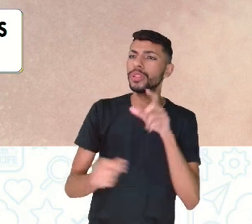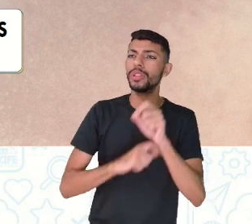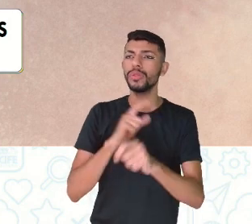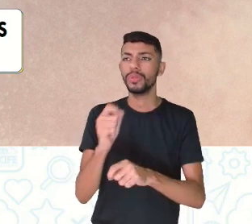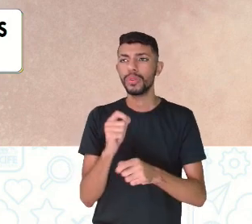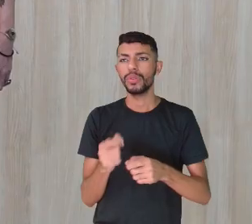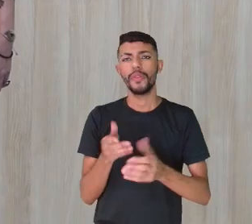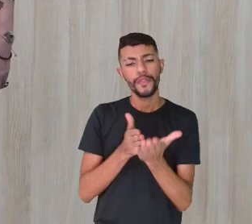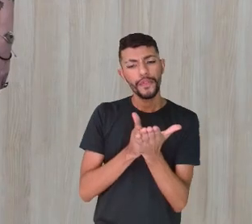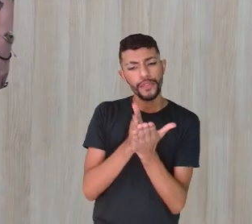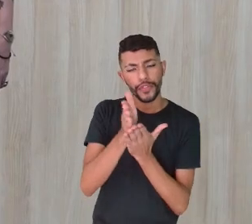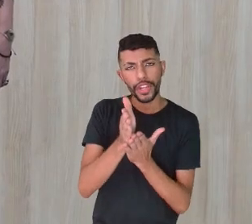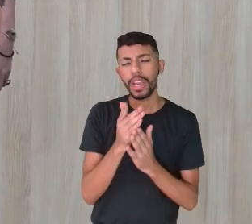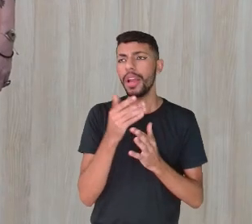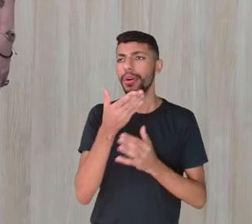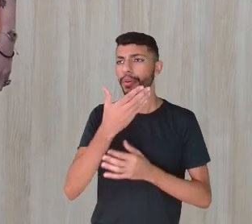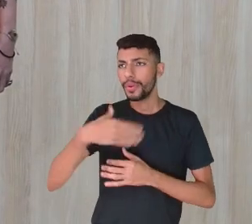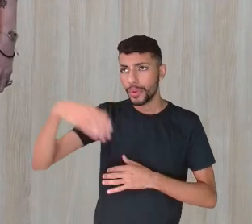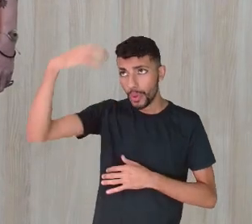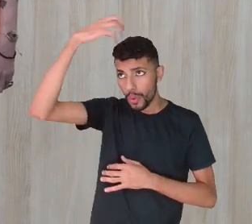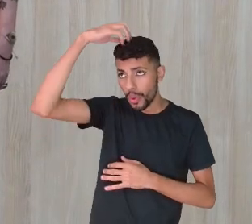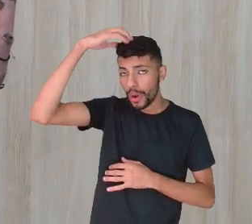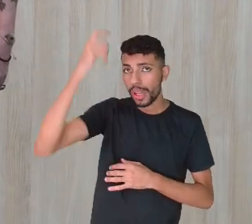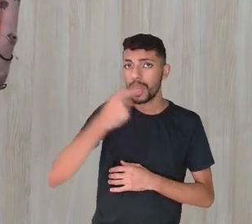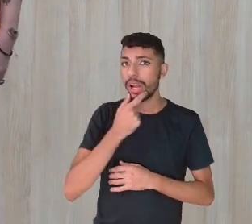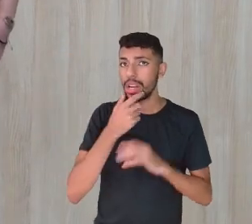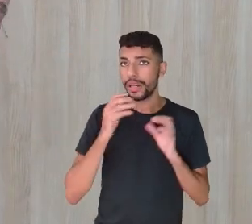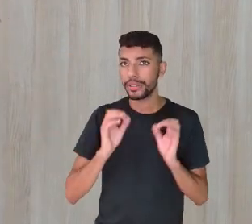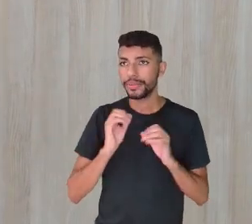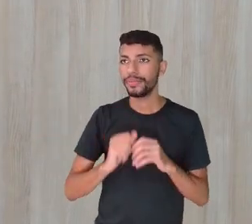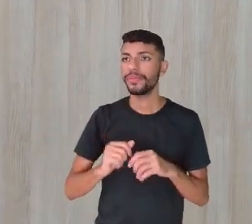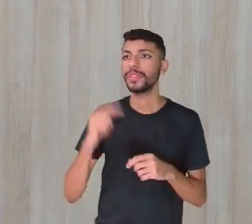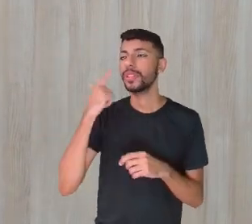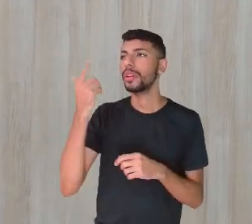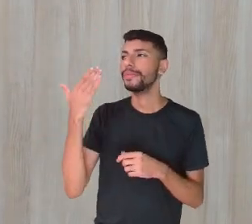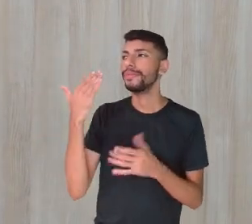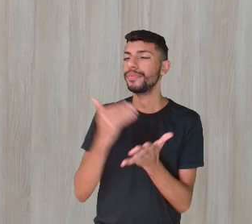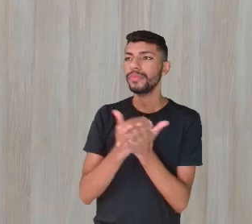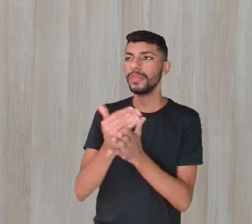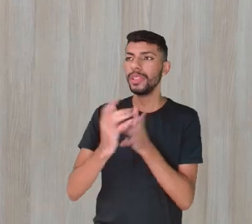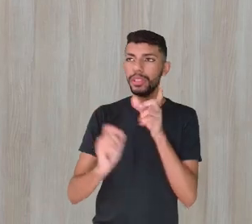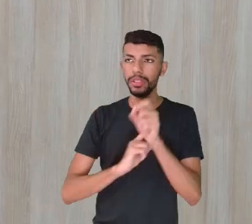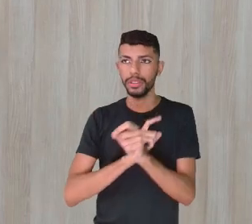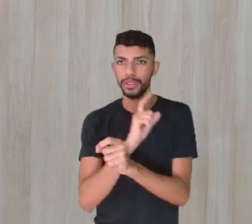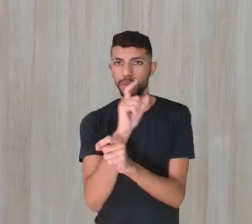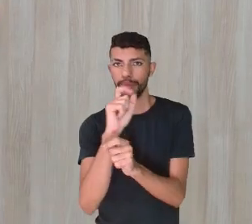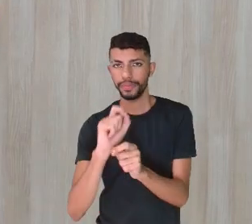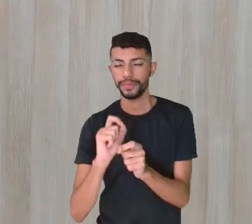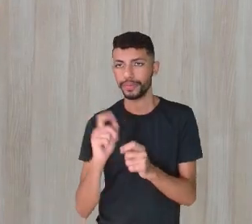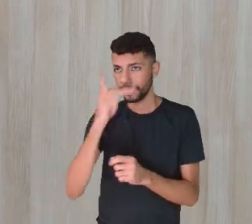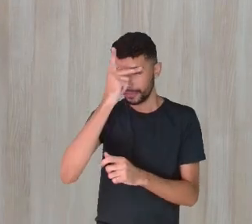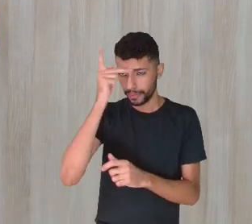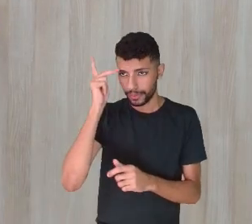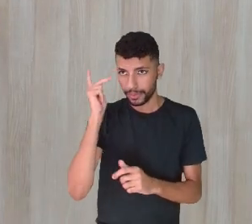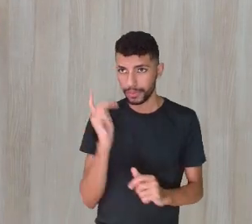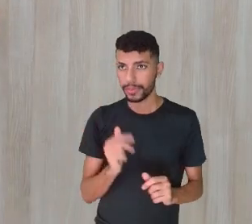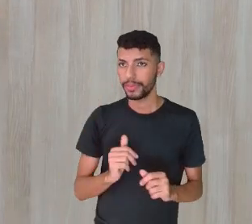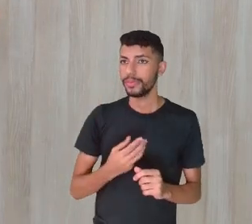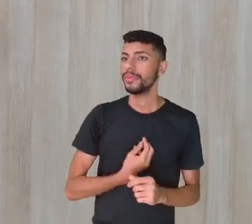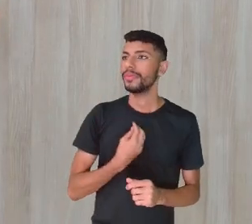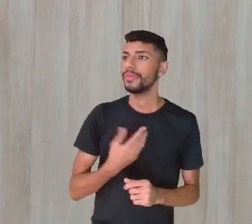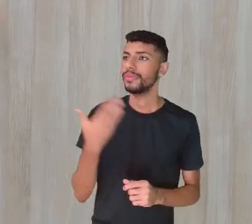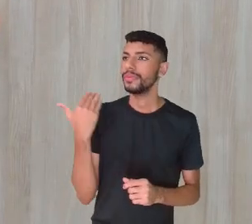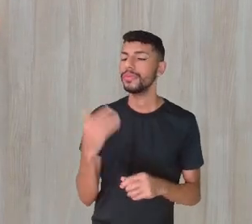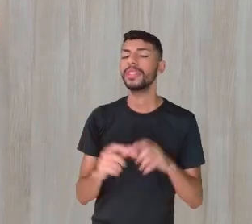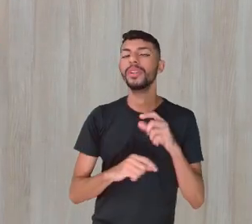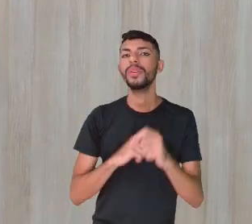rei inglês. A princípio, gente, esses rebeldes, né, assim, as pessoas que estavam aí